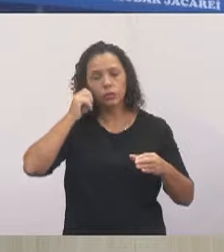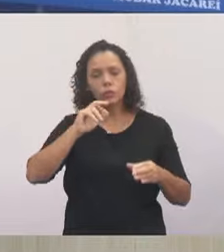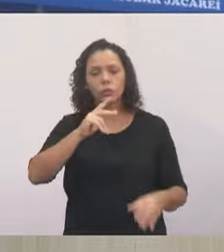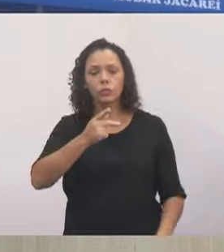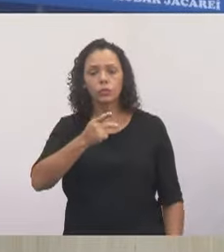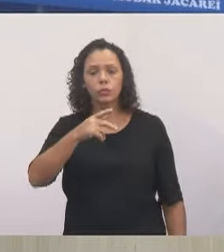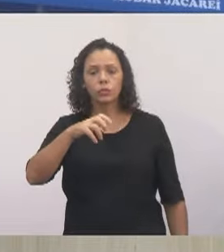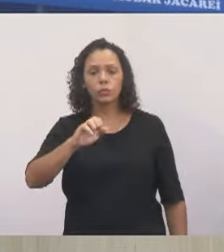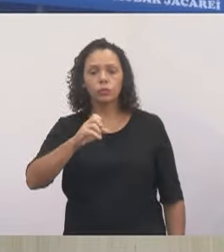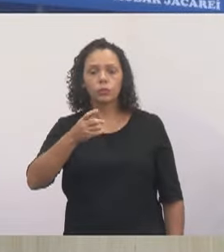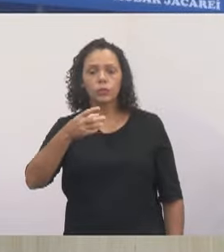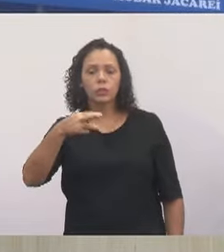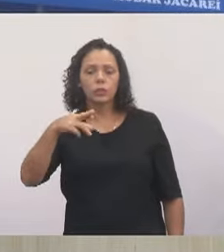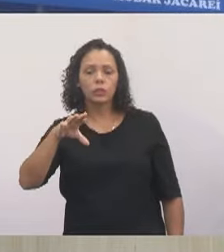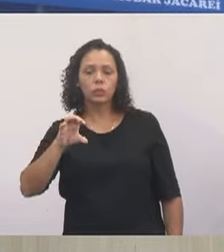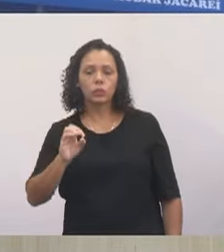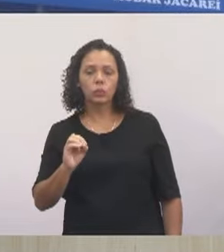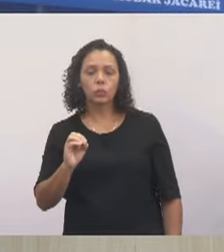Mota,